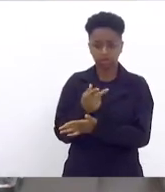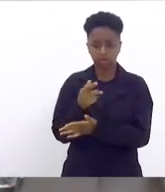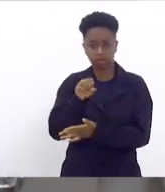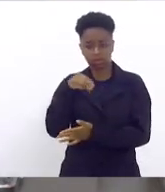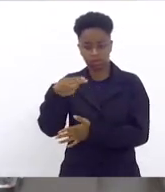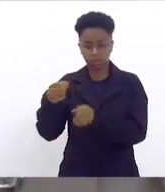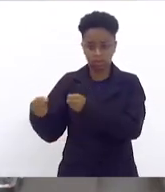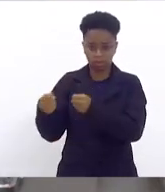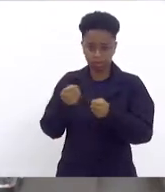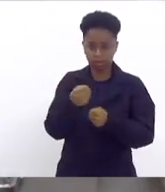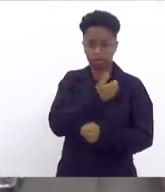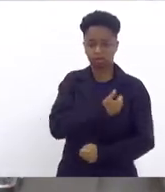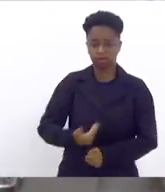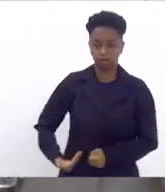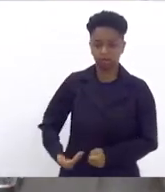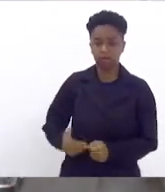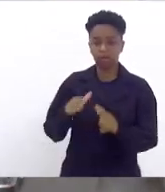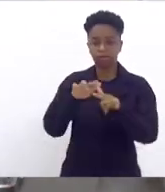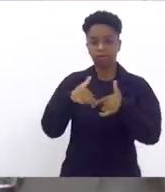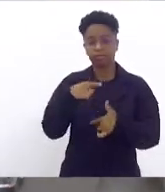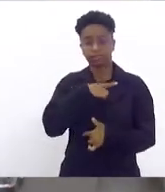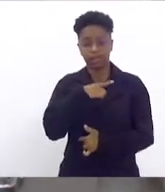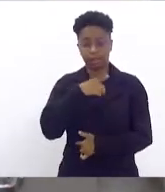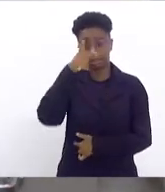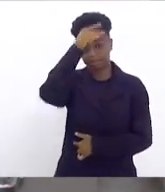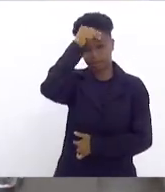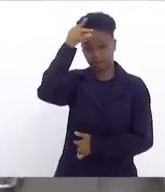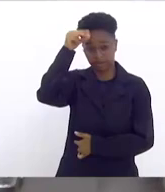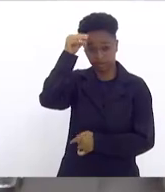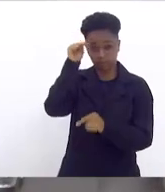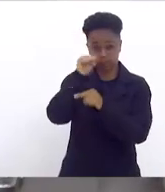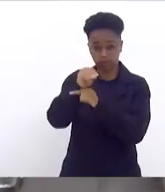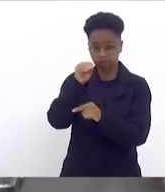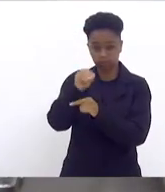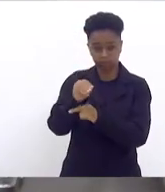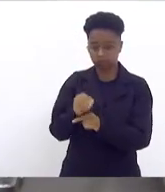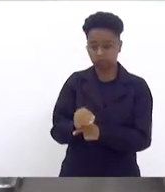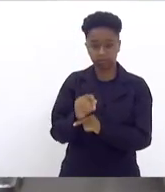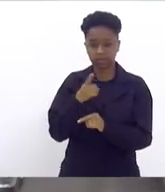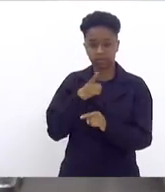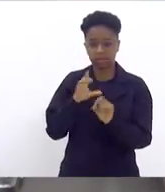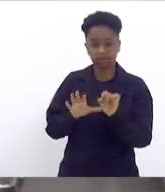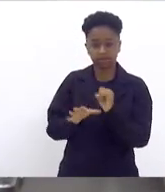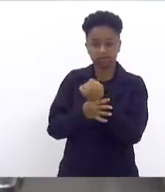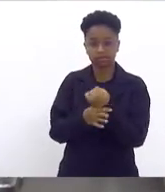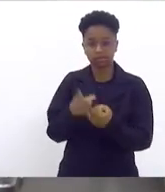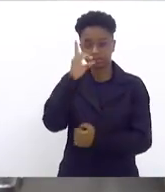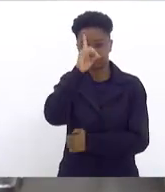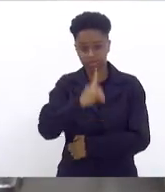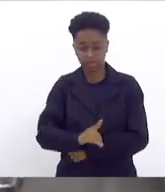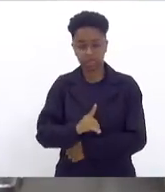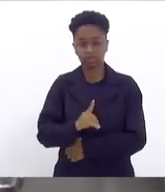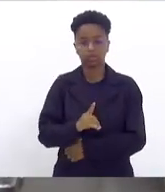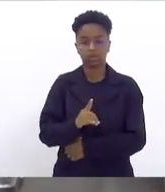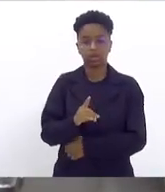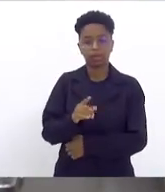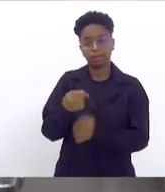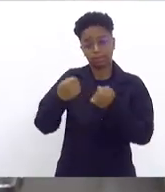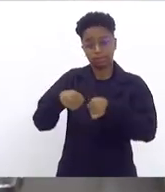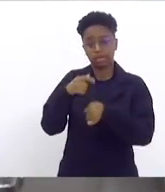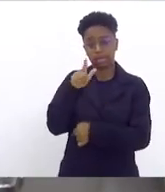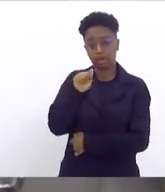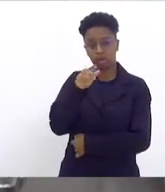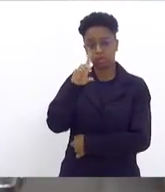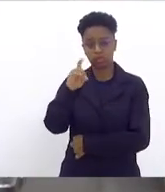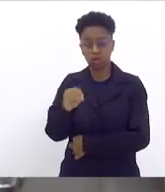porque pode ter uma prefeitura zelosa, ciosa de garantia de direitos nesse sentido, que vai precisar do laudo, porque não vai